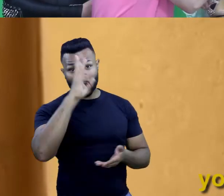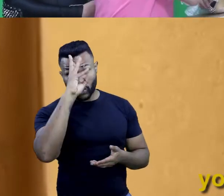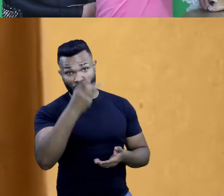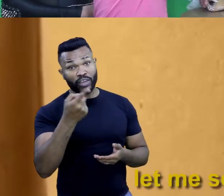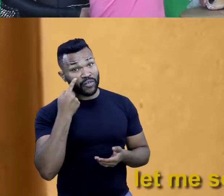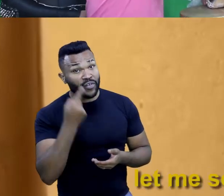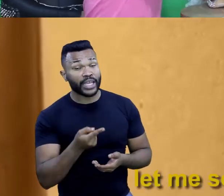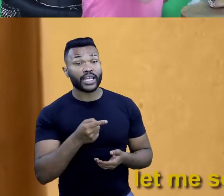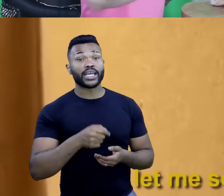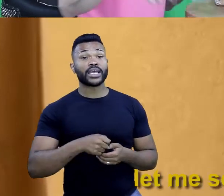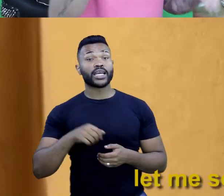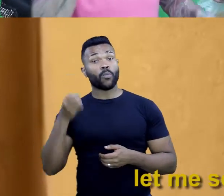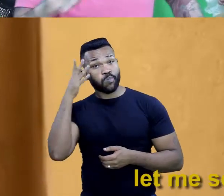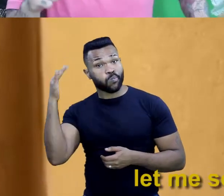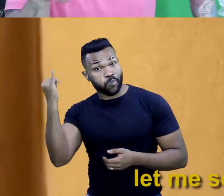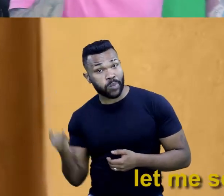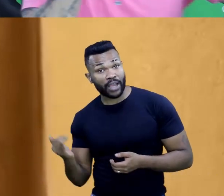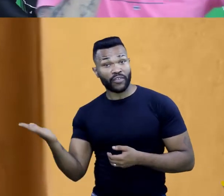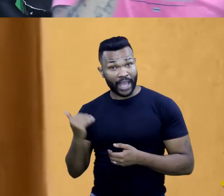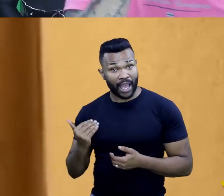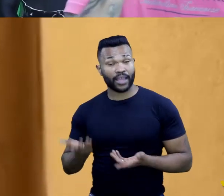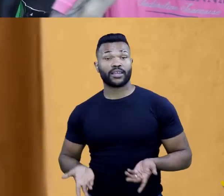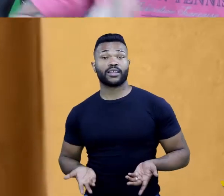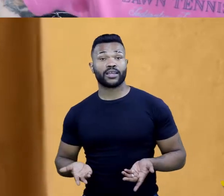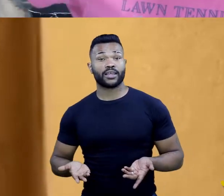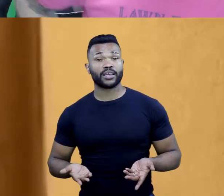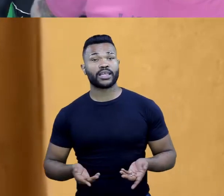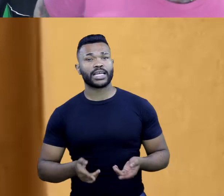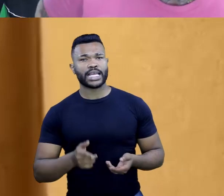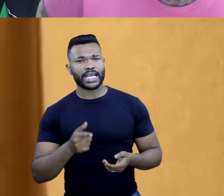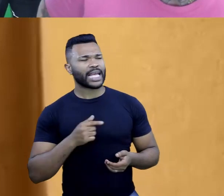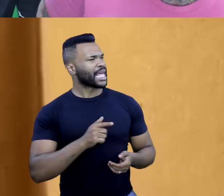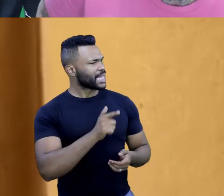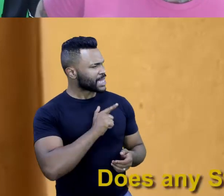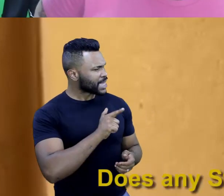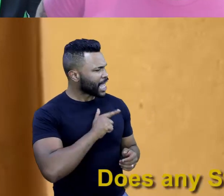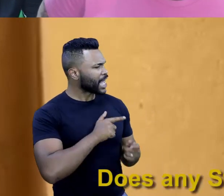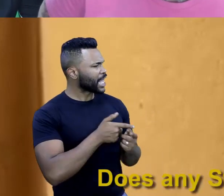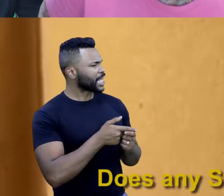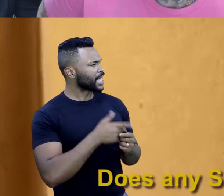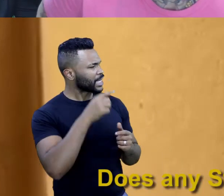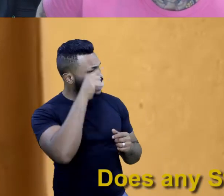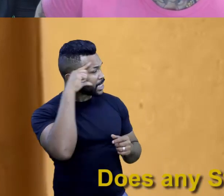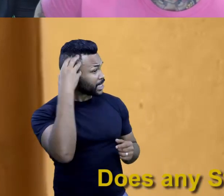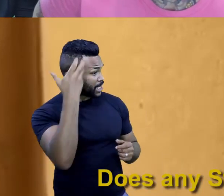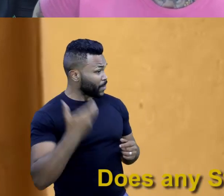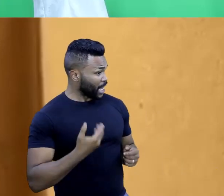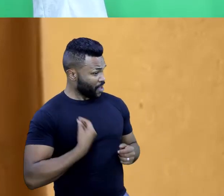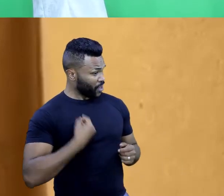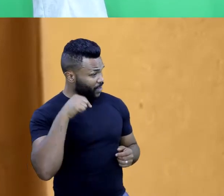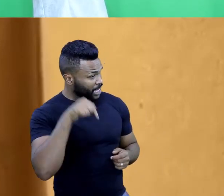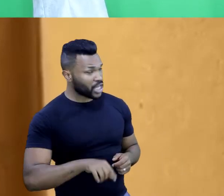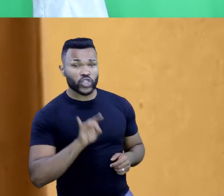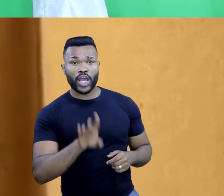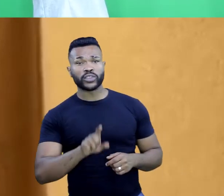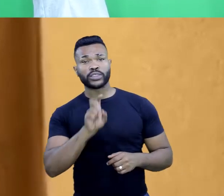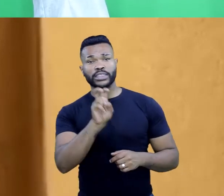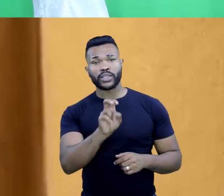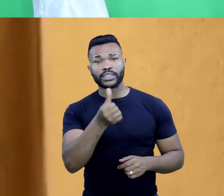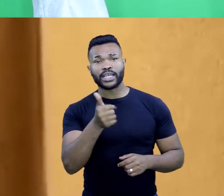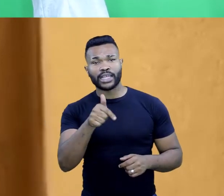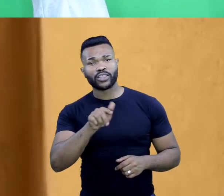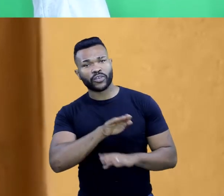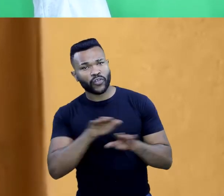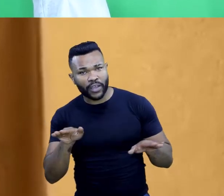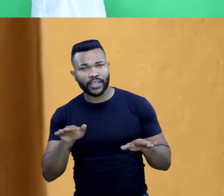pra isso. Deixa que eu vou resolver isso, quer ver? Já liga, vem cá. Mora alguns de Pereira nesta casa? 5, 6, 7